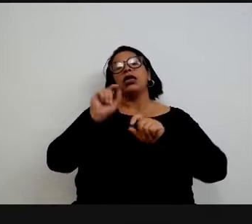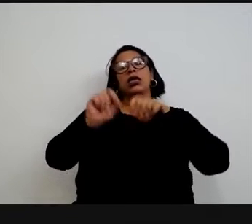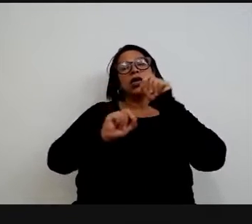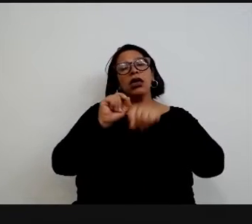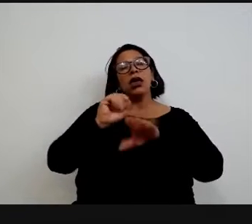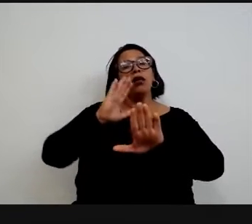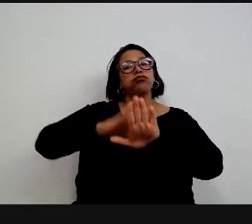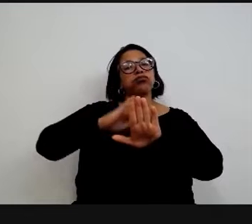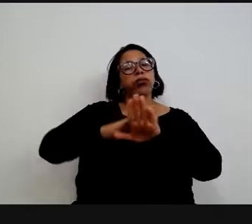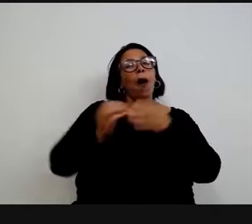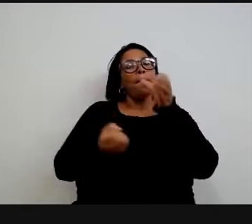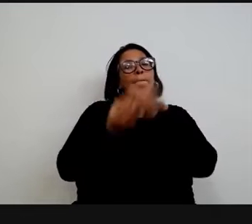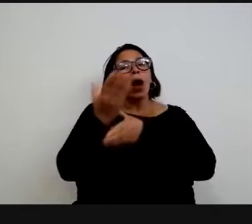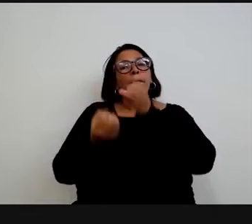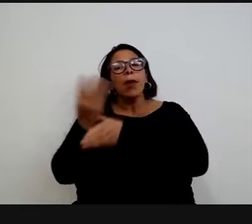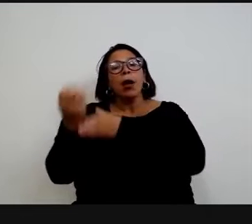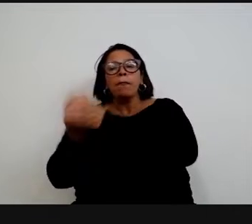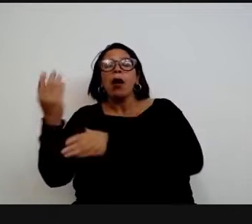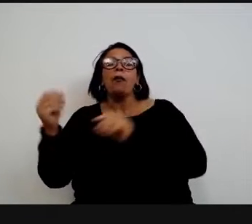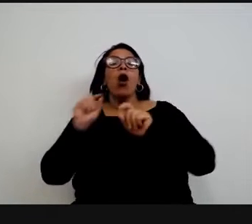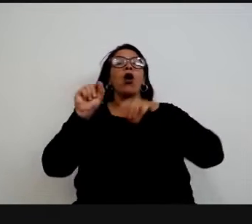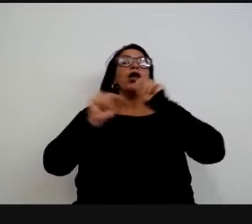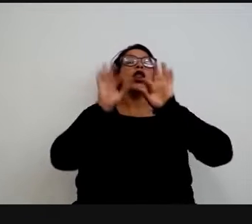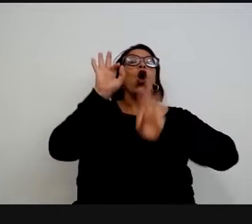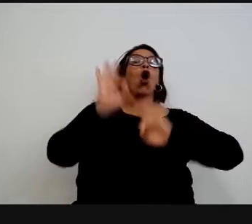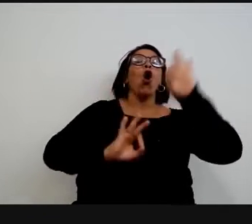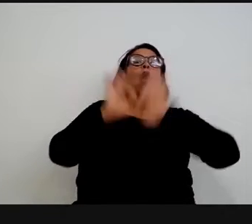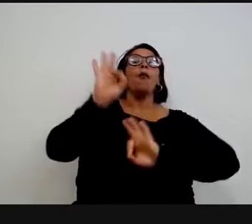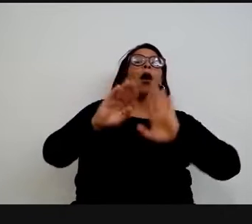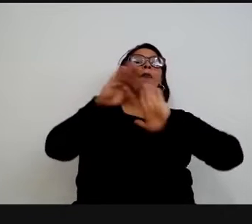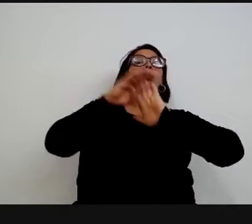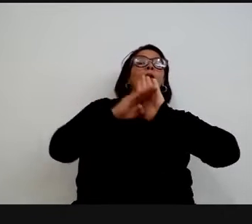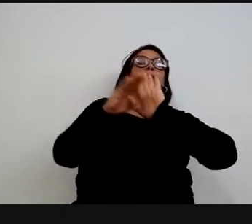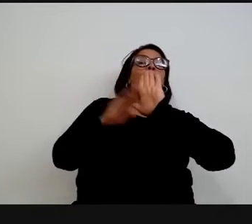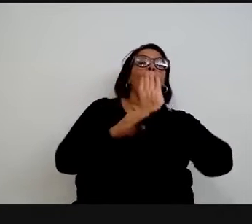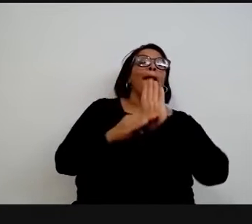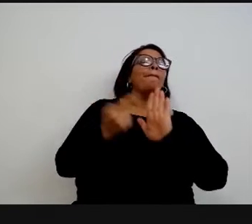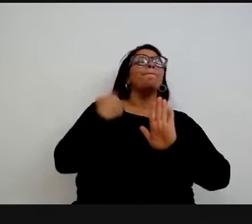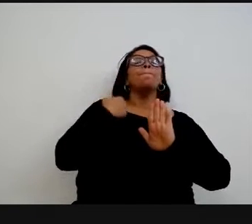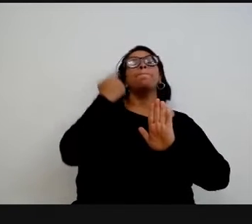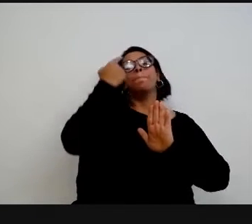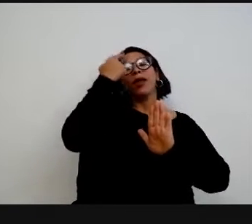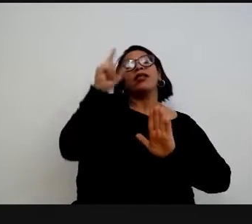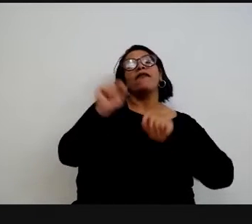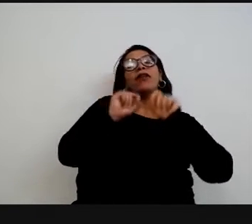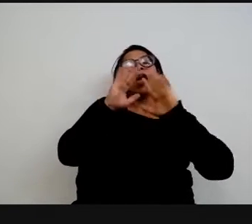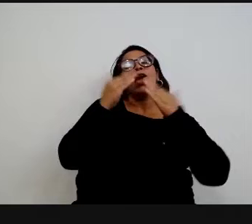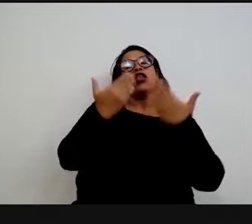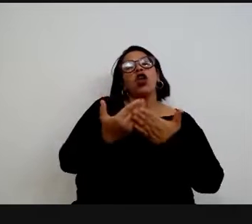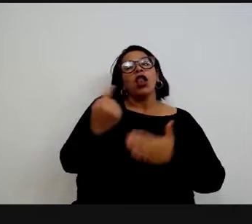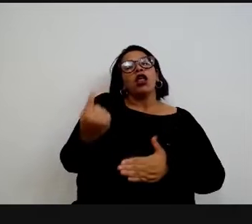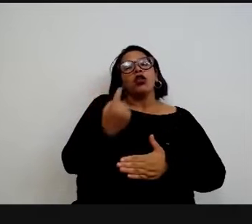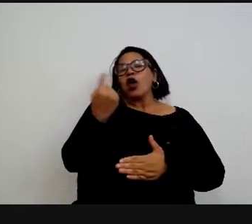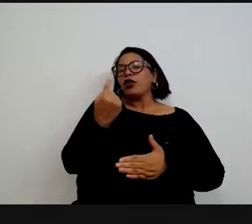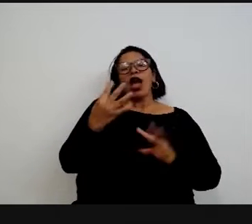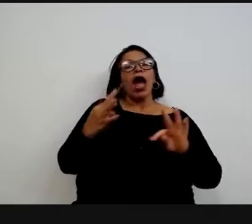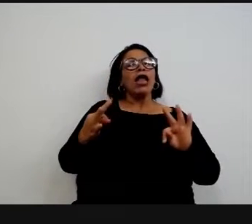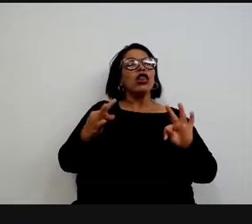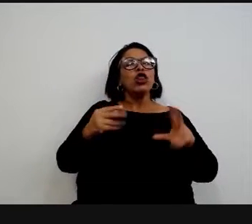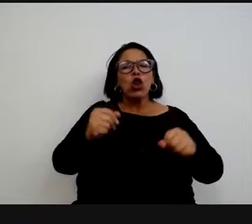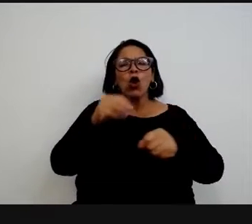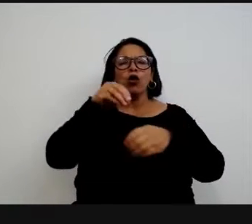que construíram os seus percursos. Quer dizer, isso que antes ficava a cargo da escola pensar, hoje já é pensado por